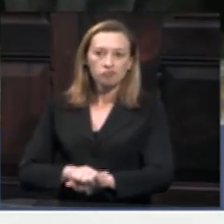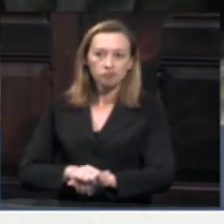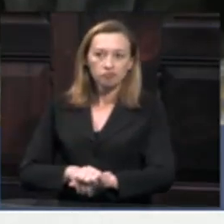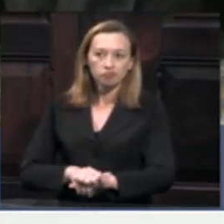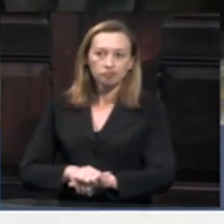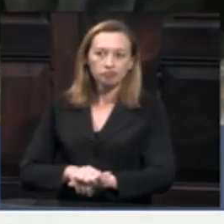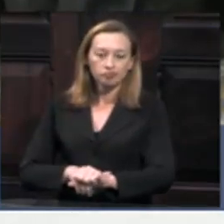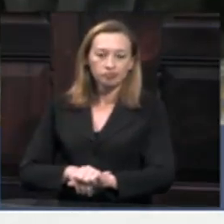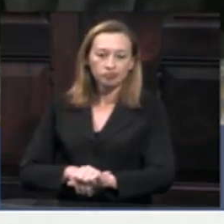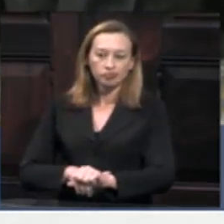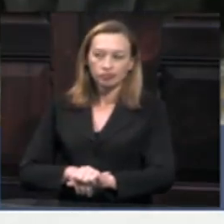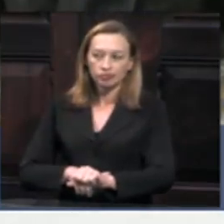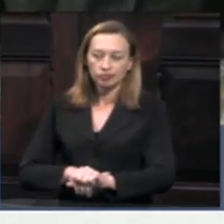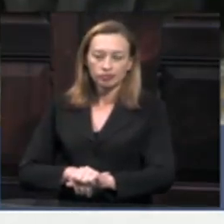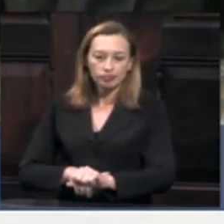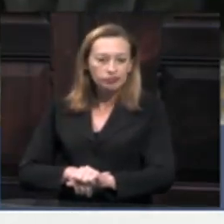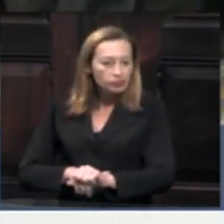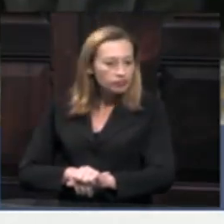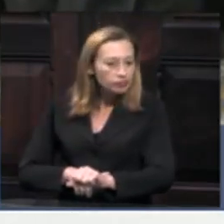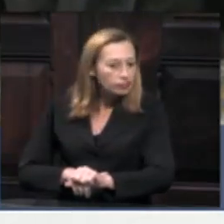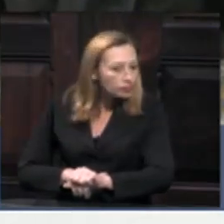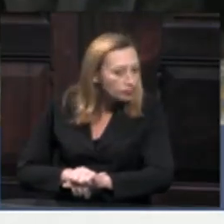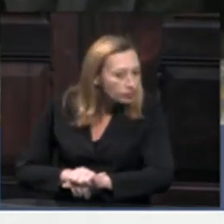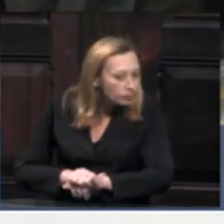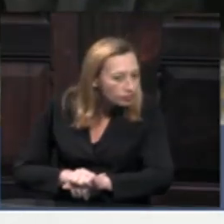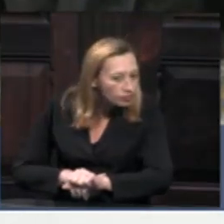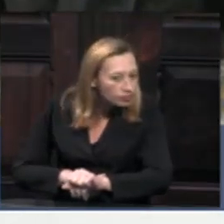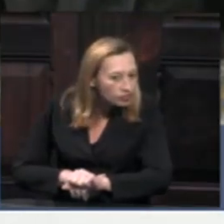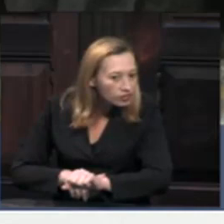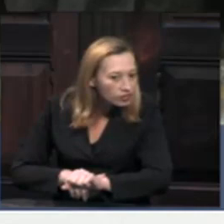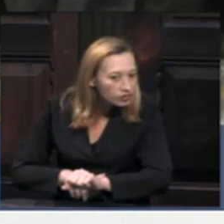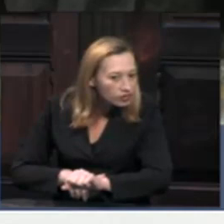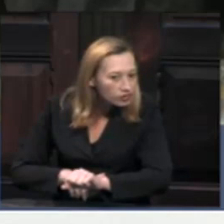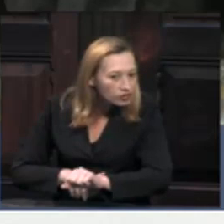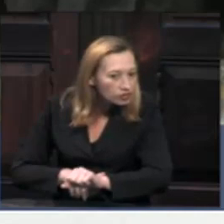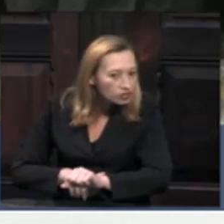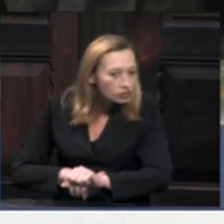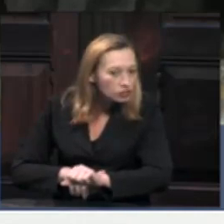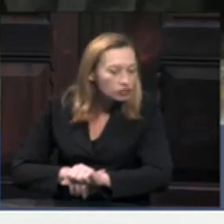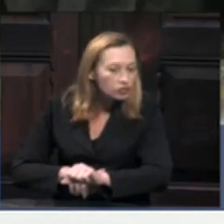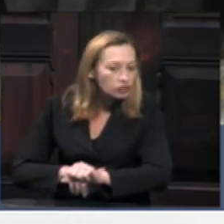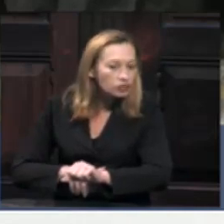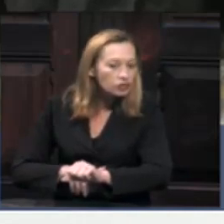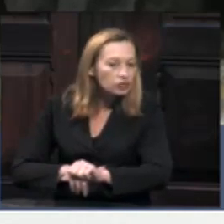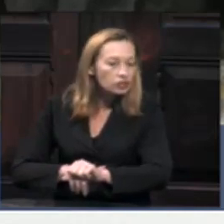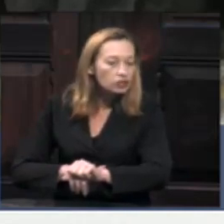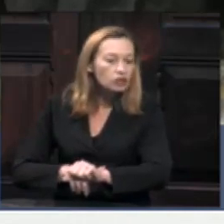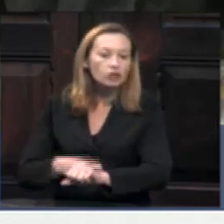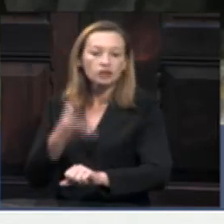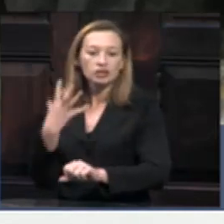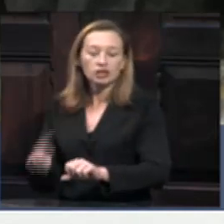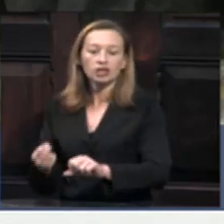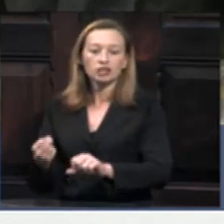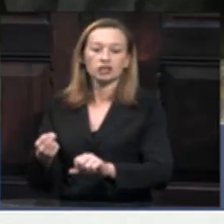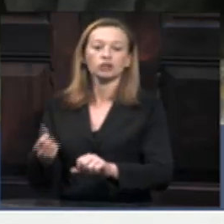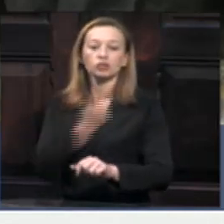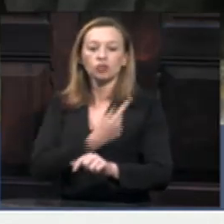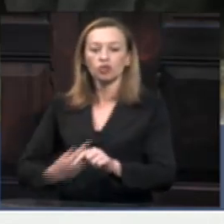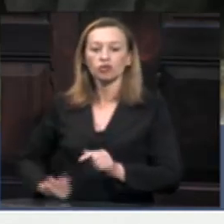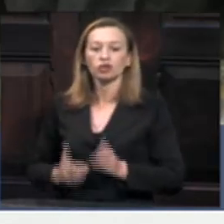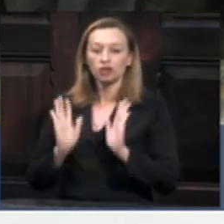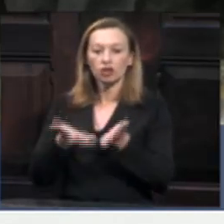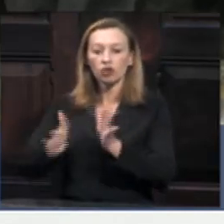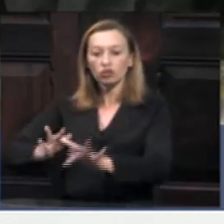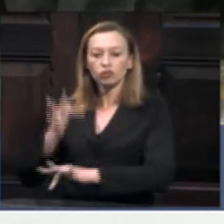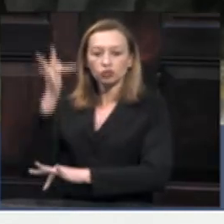momento, pela uma posição errada do governo atual e do futuro do